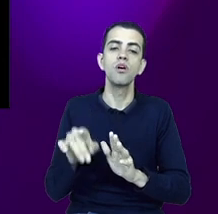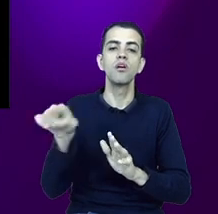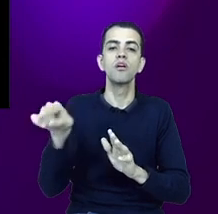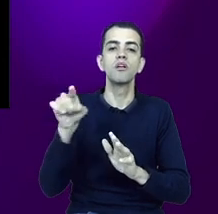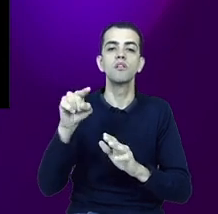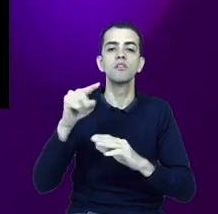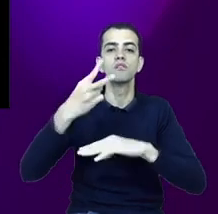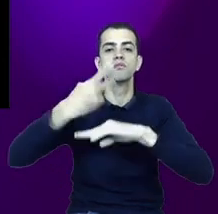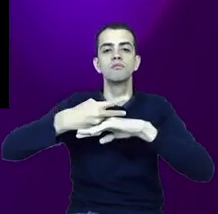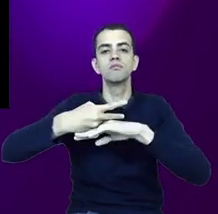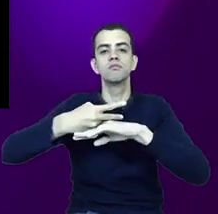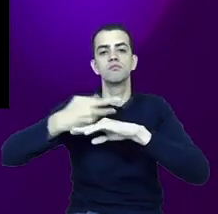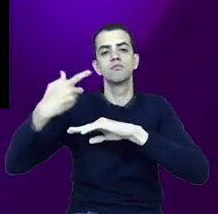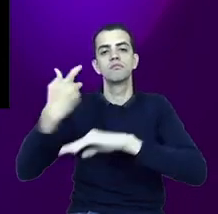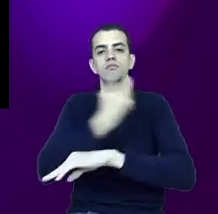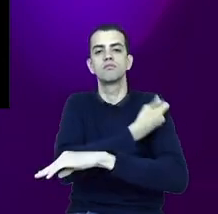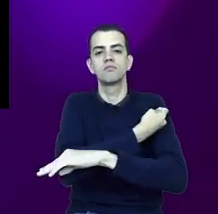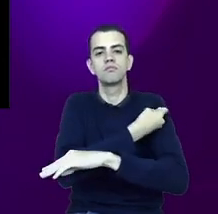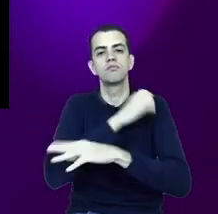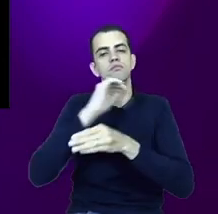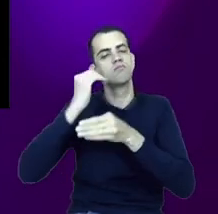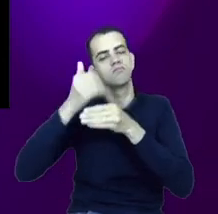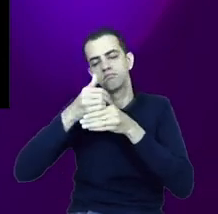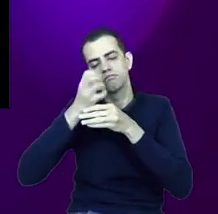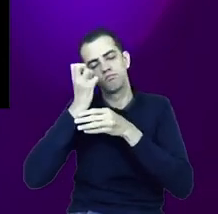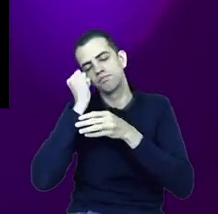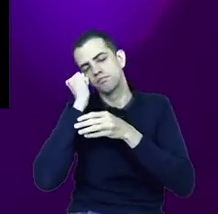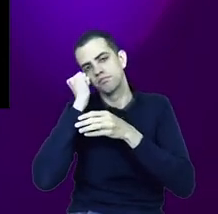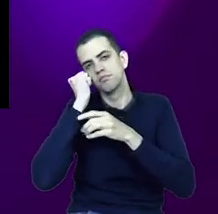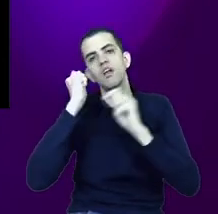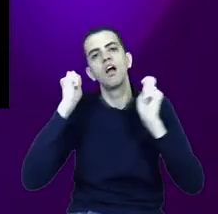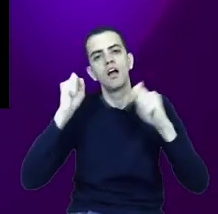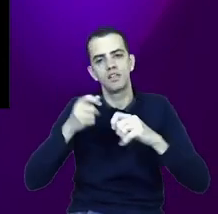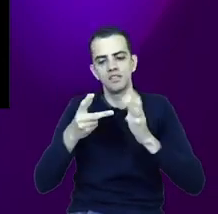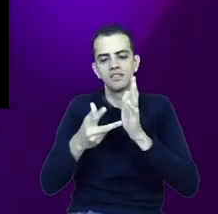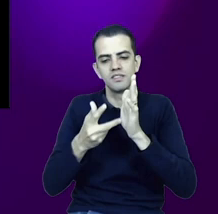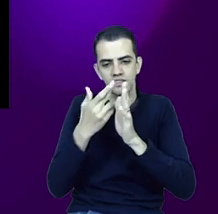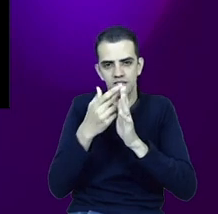Você pode induzir anestesia e ele dormir para fazer o acesso e depois